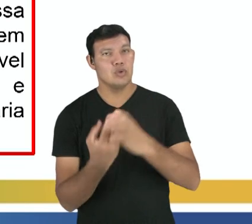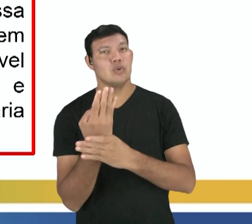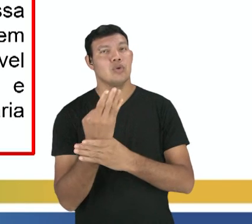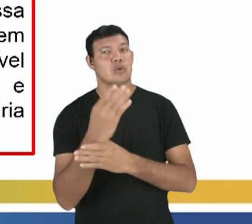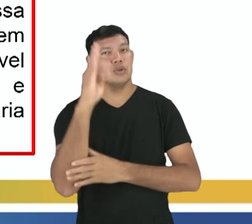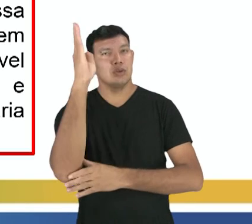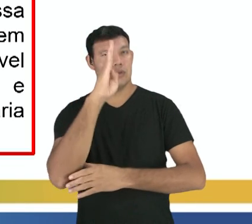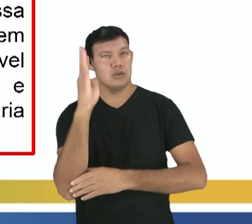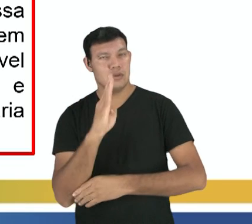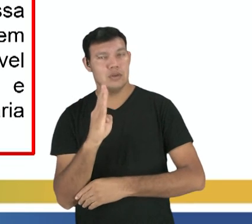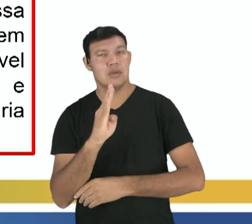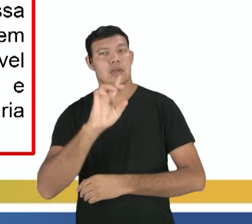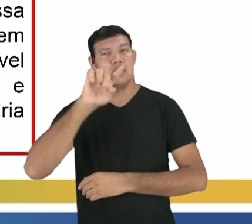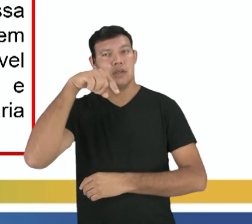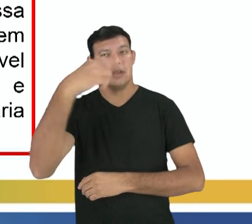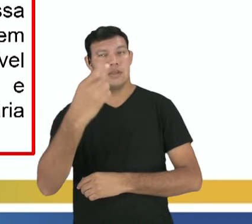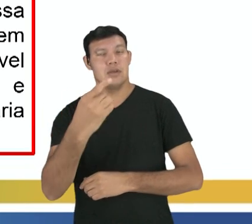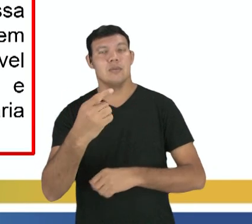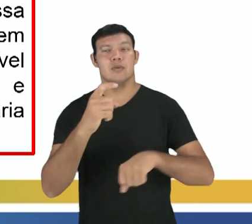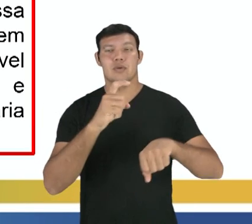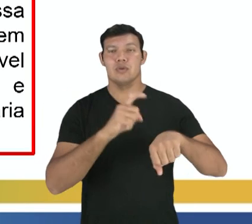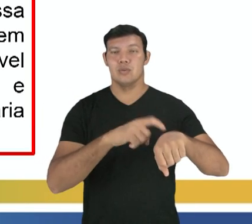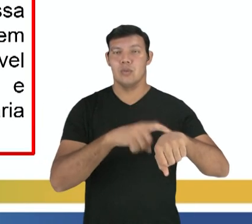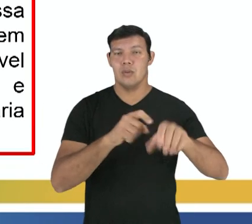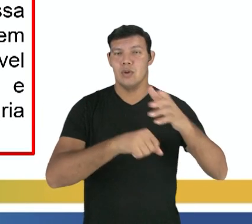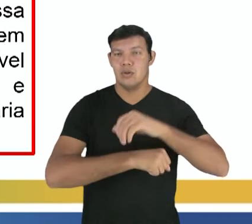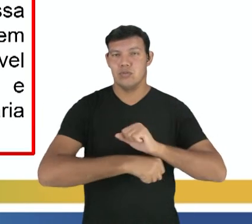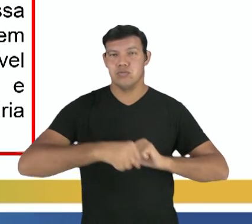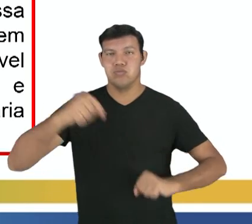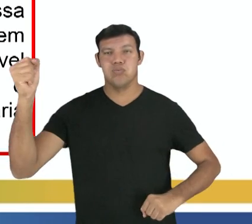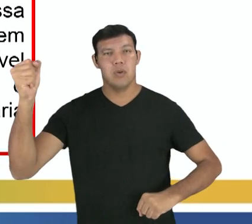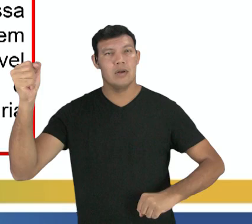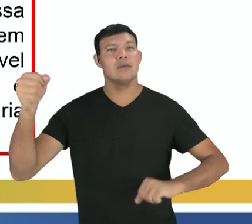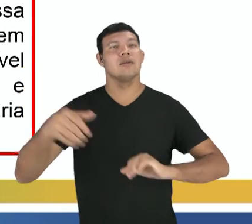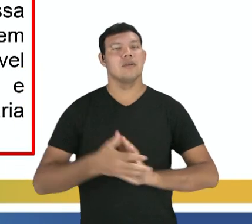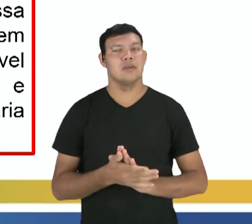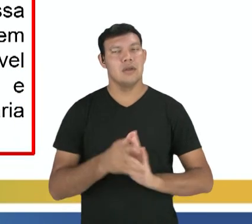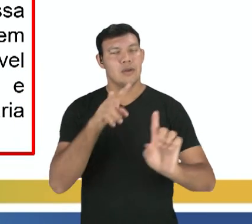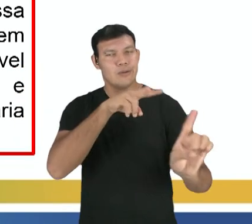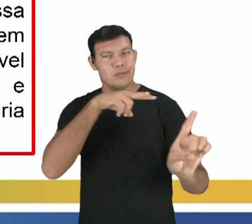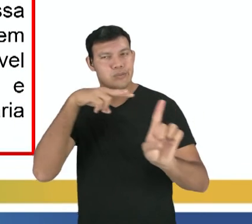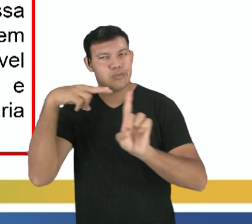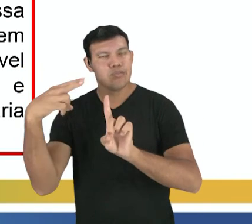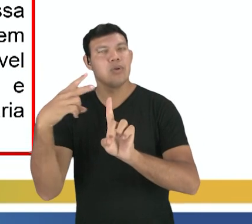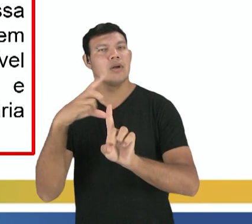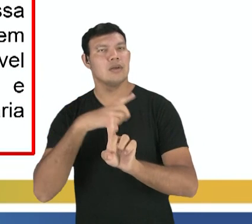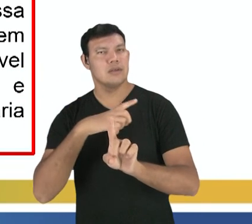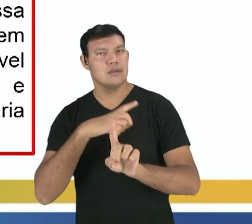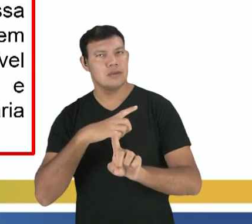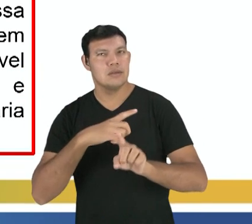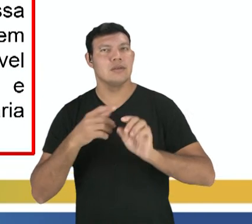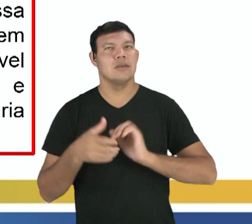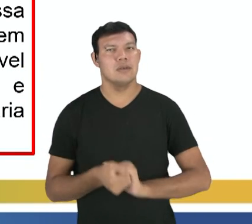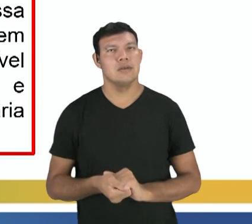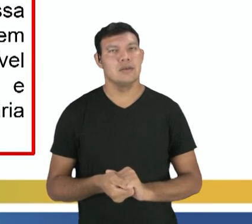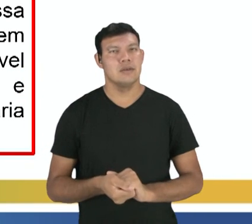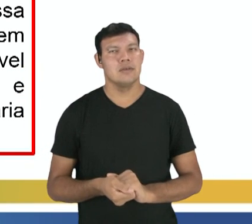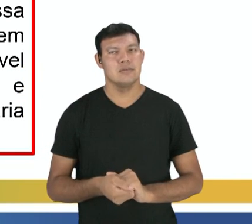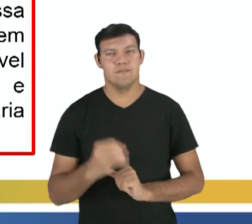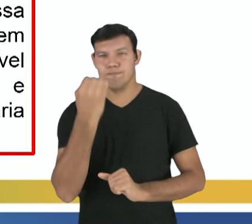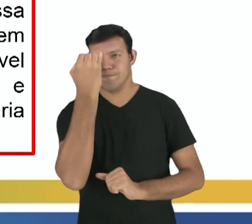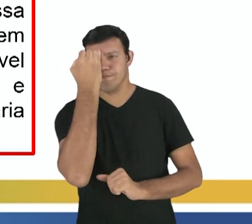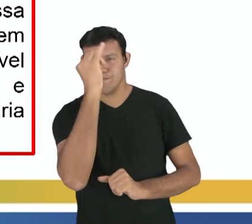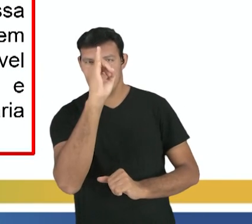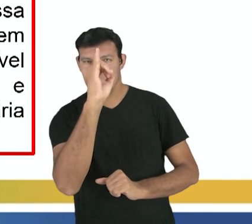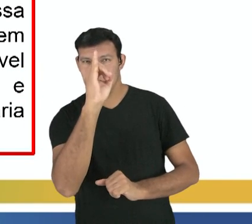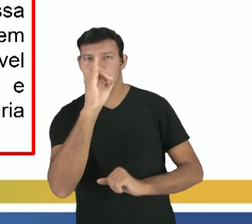depois da independência, como a gente viu, e veio dentro dessa perspectiva, tá? Dentro dessa